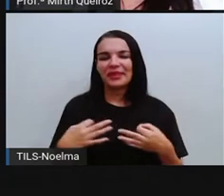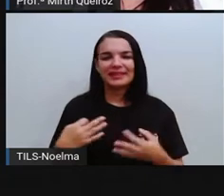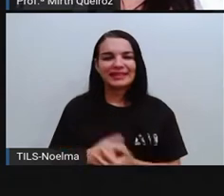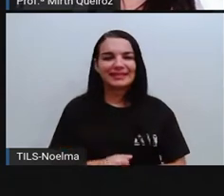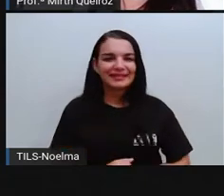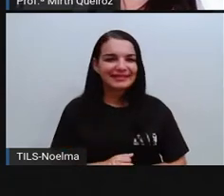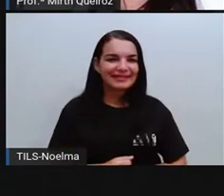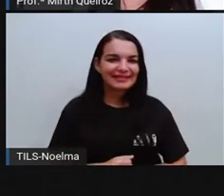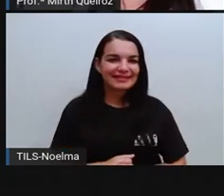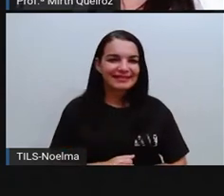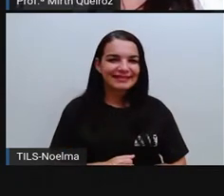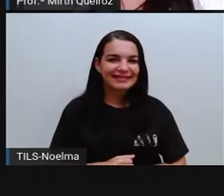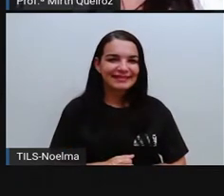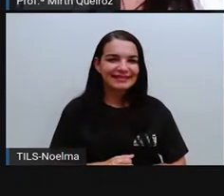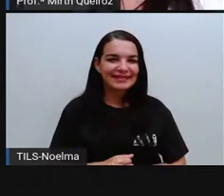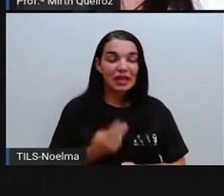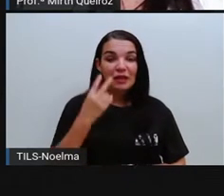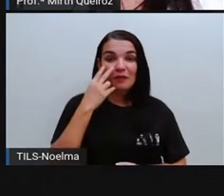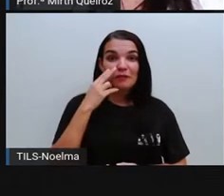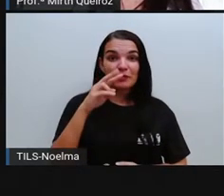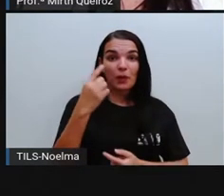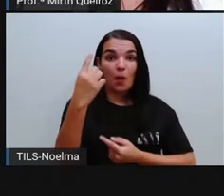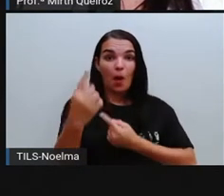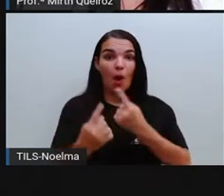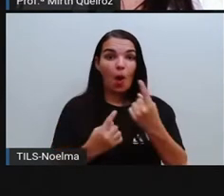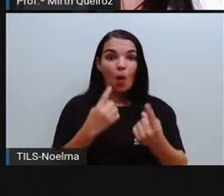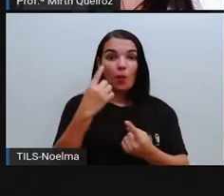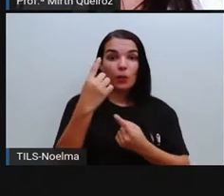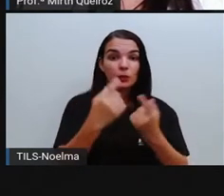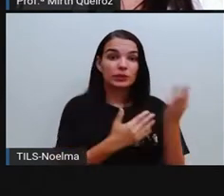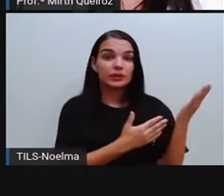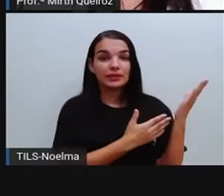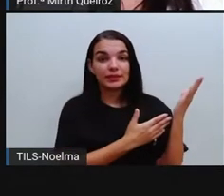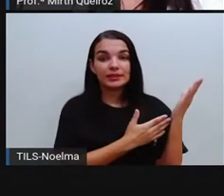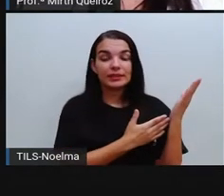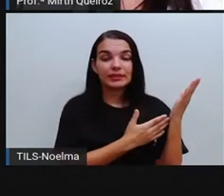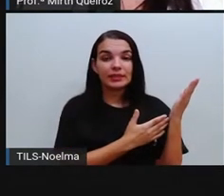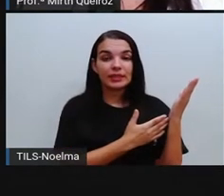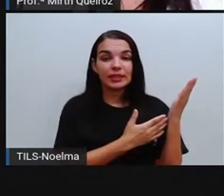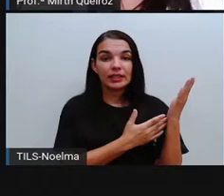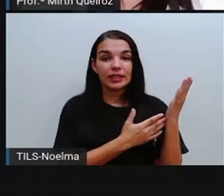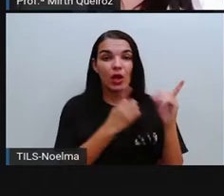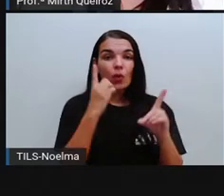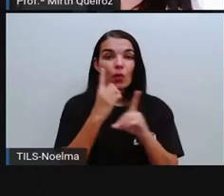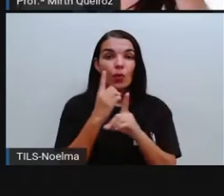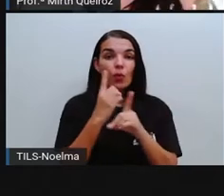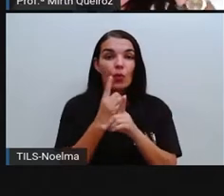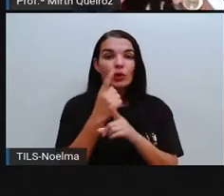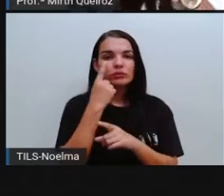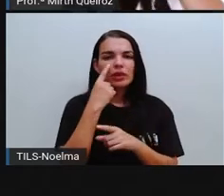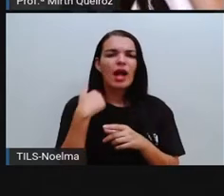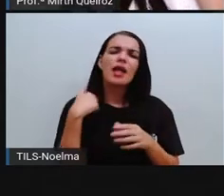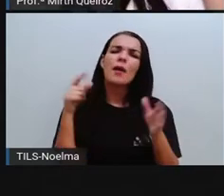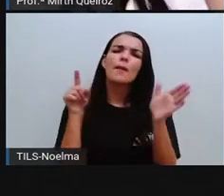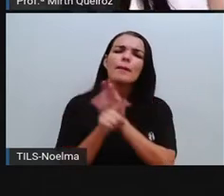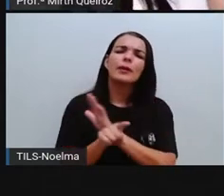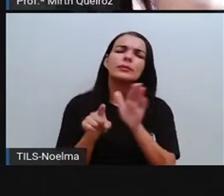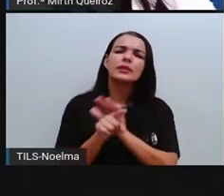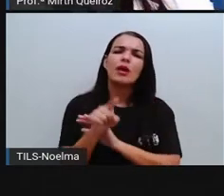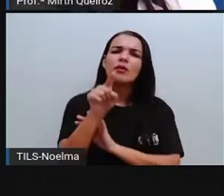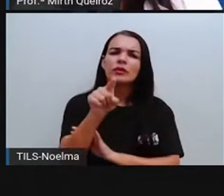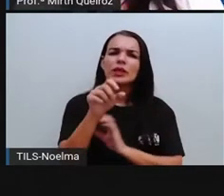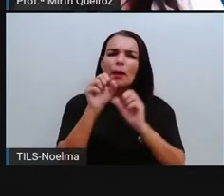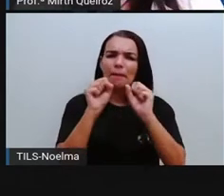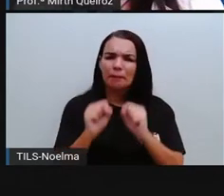urbana. Aqui a gente vai ver alguns dos pontos em que se encontram. Aí eu pergunto para vocês,